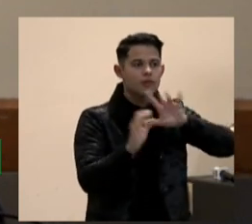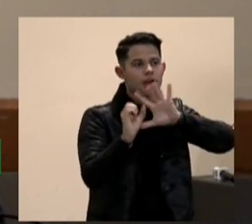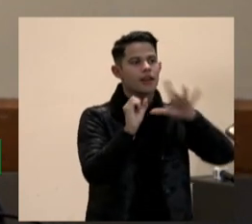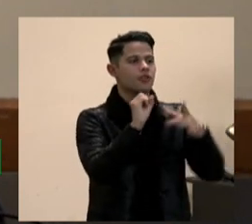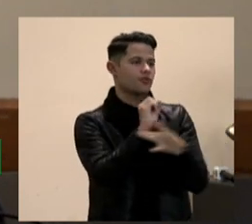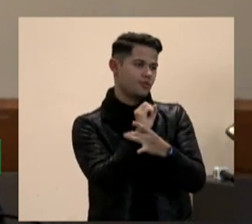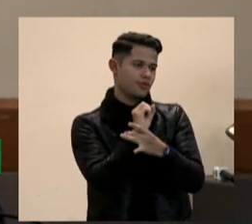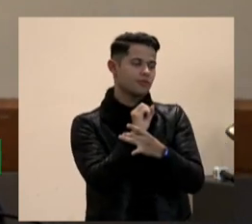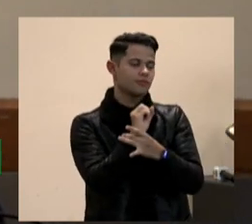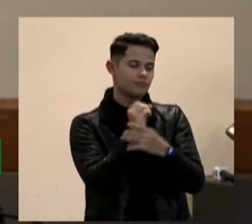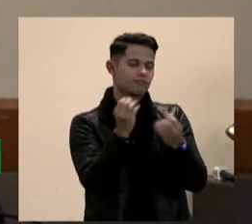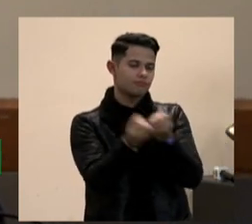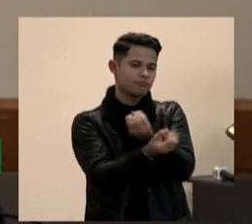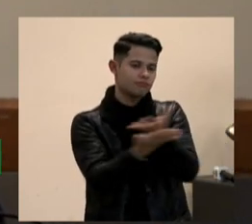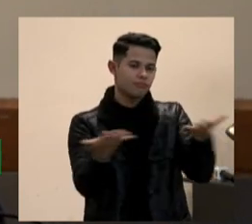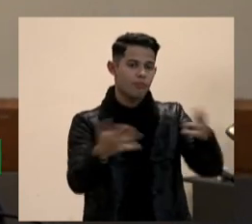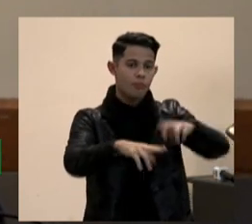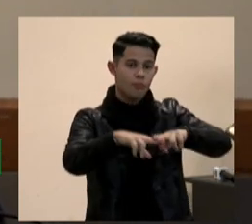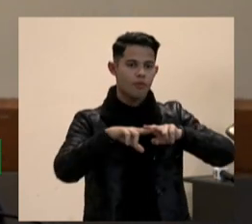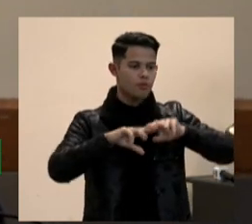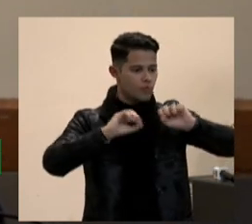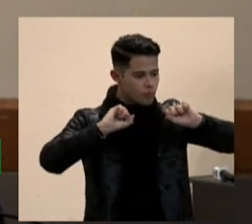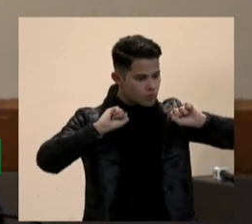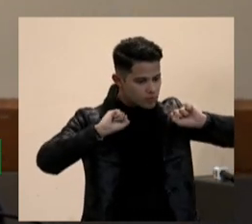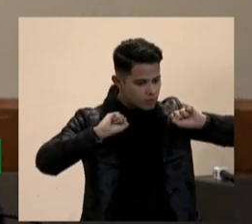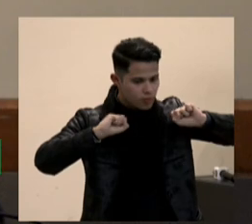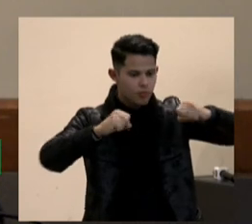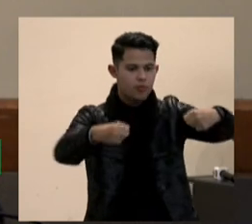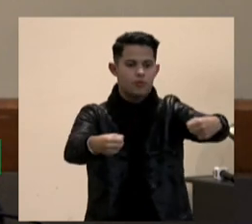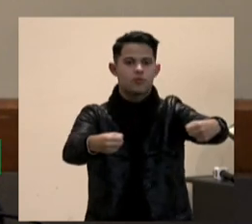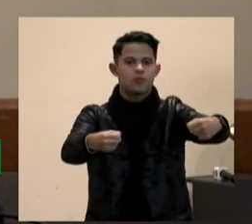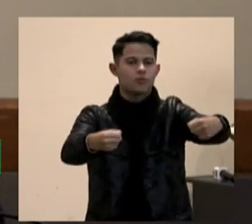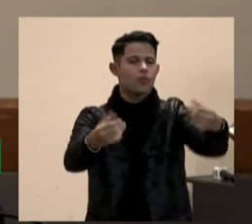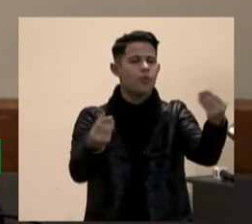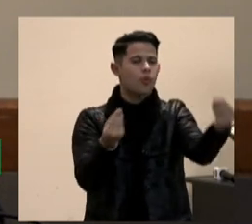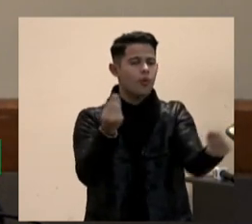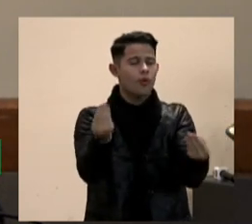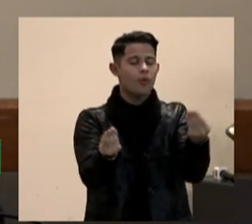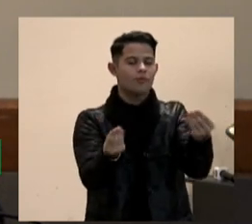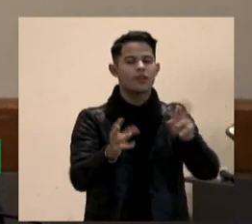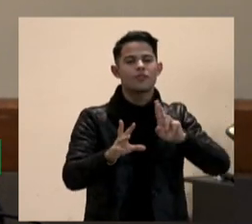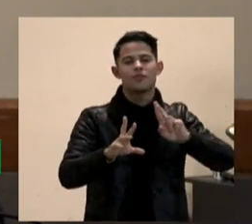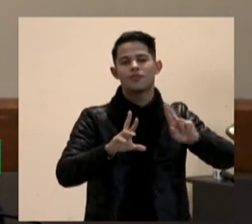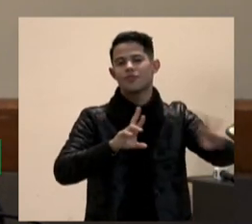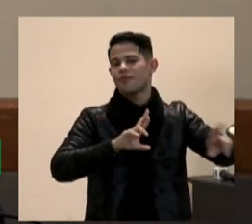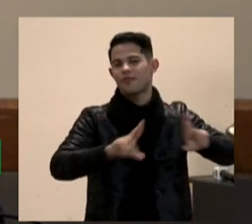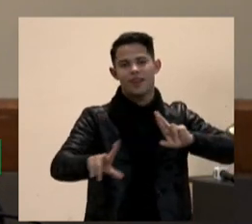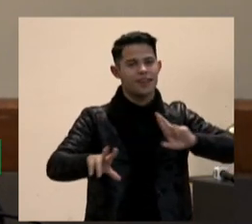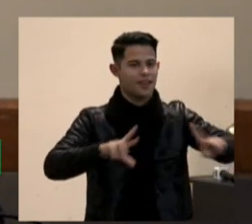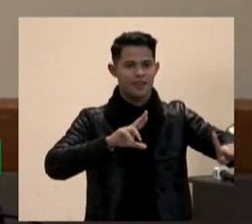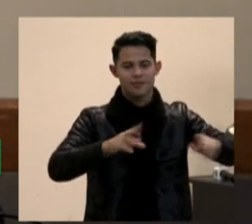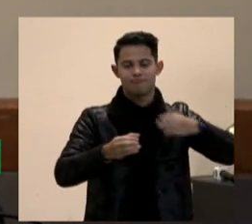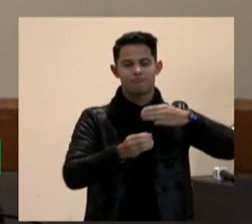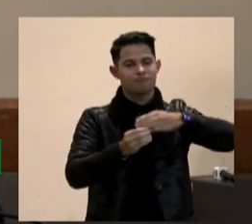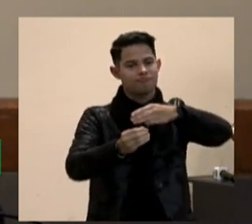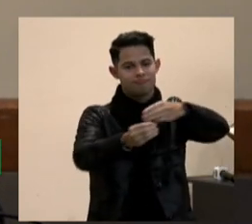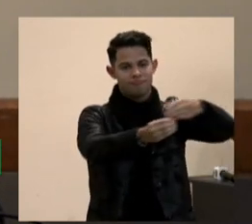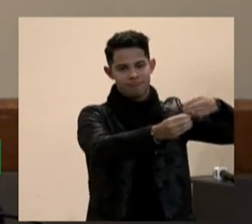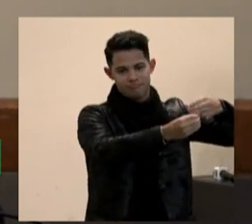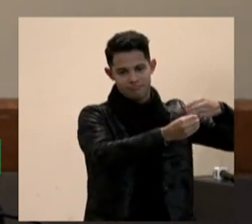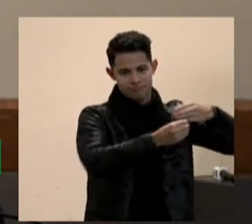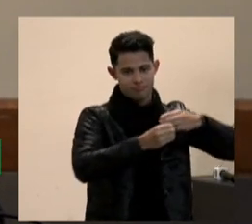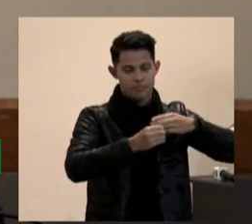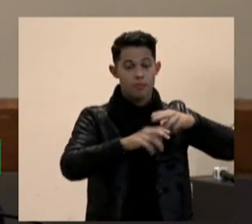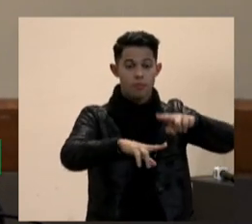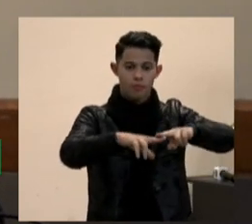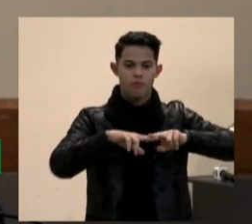né? Então, esse esforço, de fato, é um esforço muito diferenciado para cada município, e a gente precisa, nos